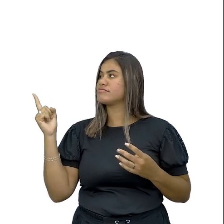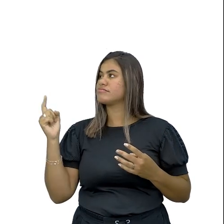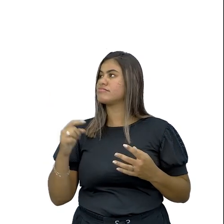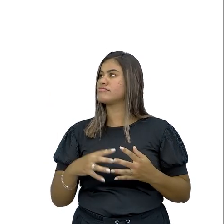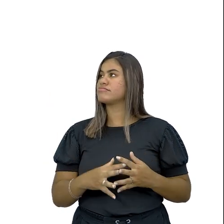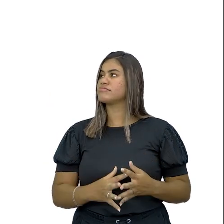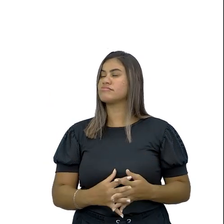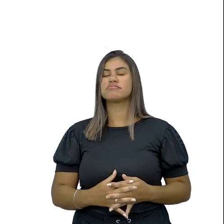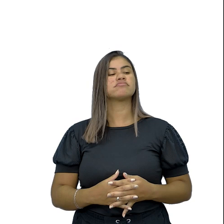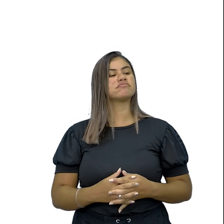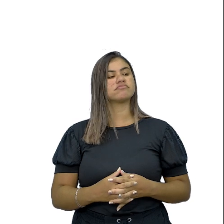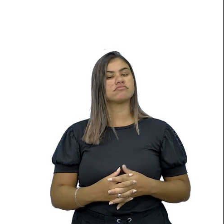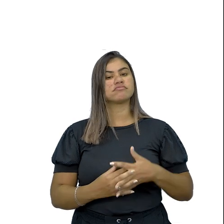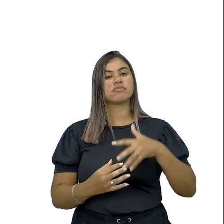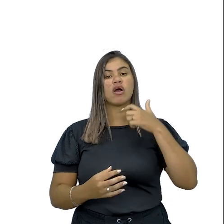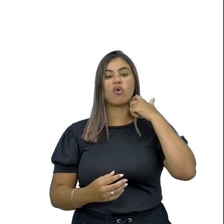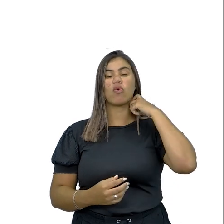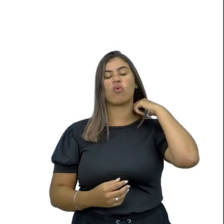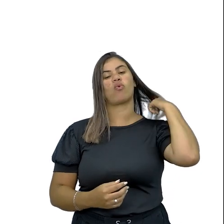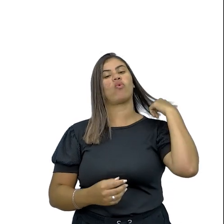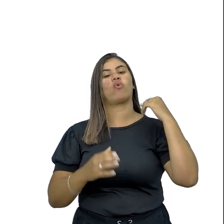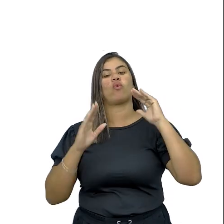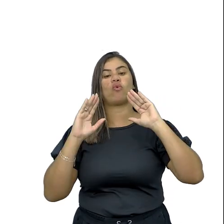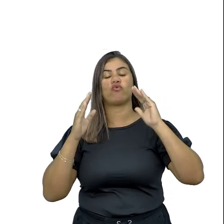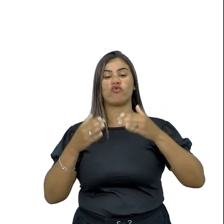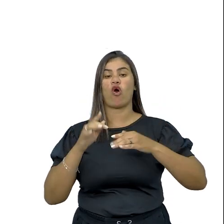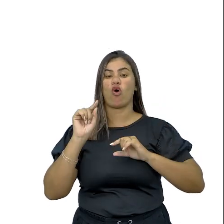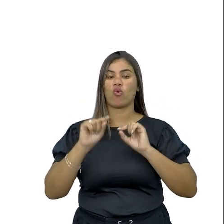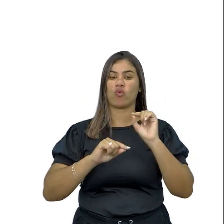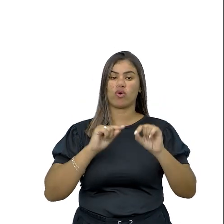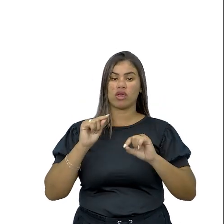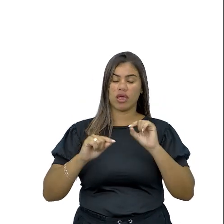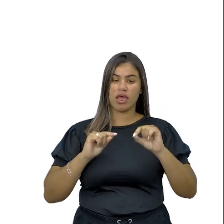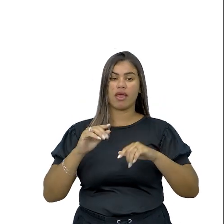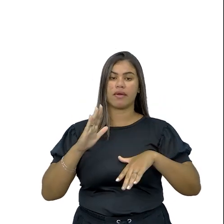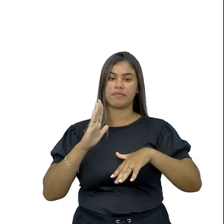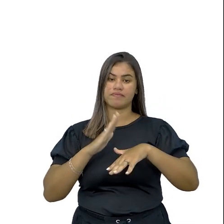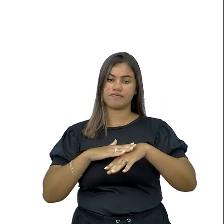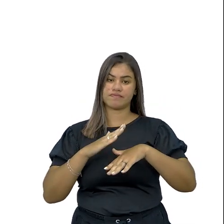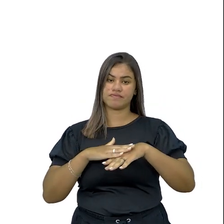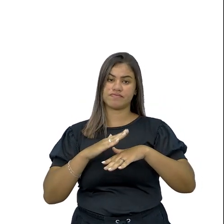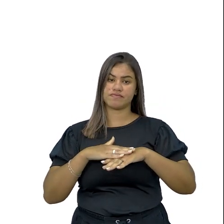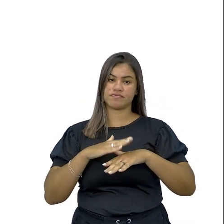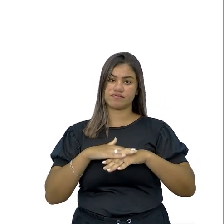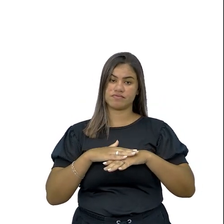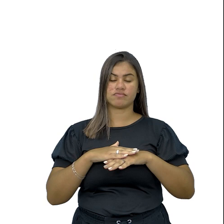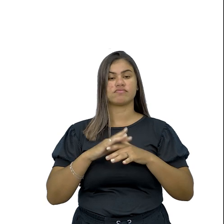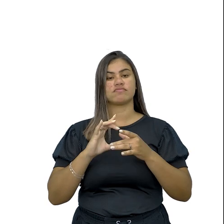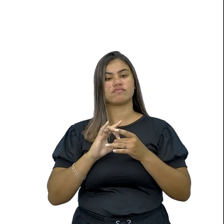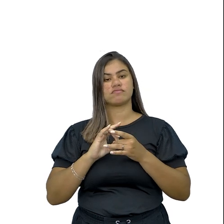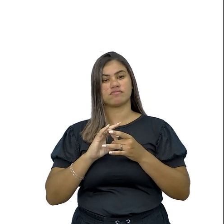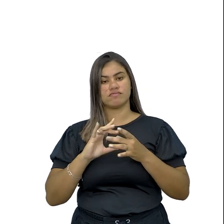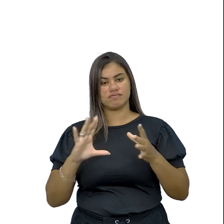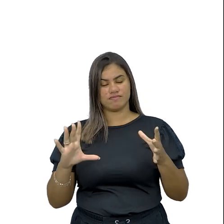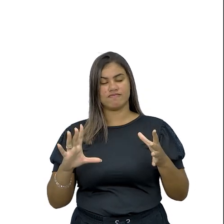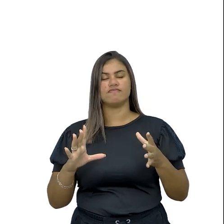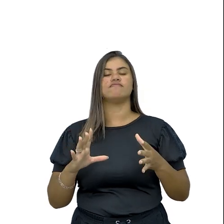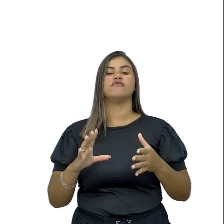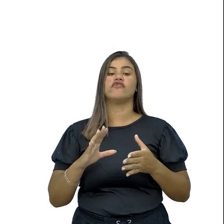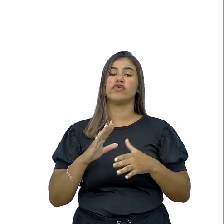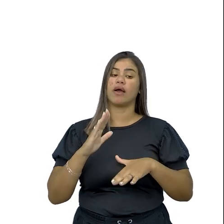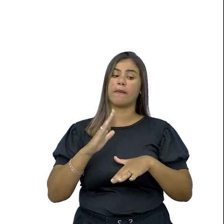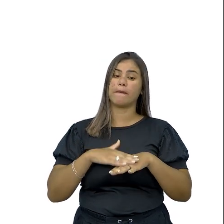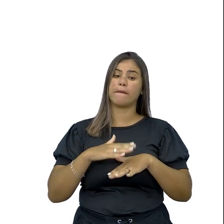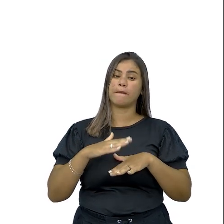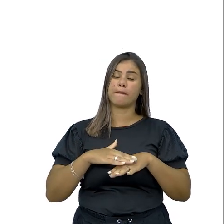investigativas, aonde o foco está nessa autonomia que é dada, né, nesse grau de liberdade que é dado, no